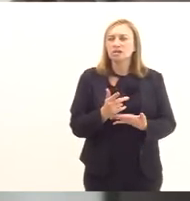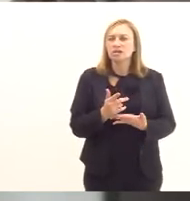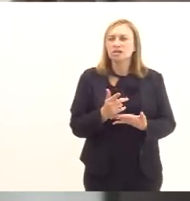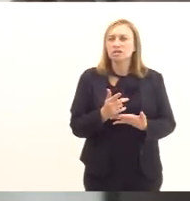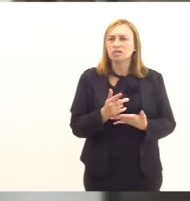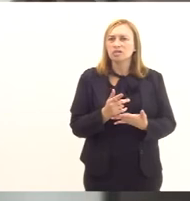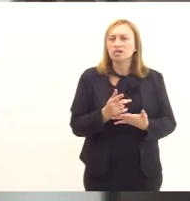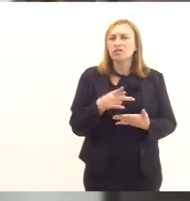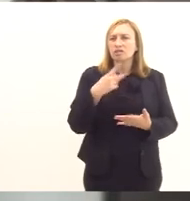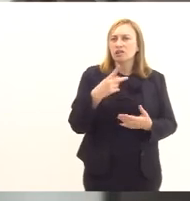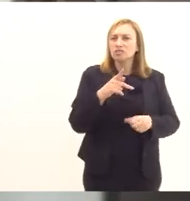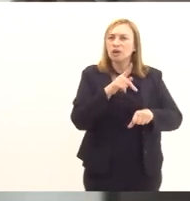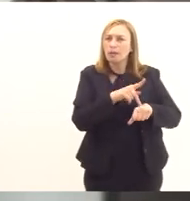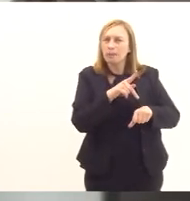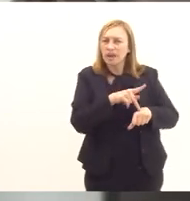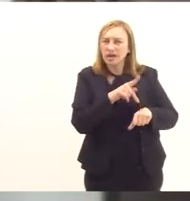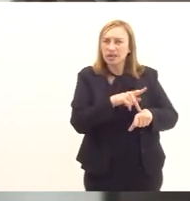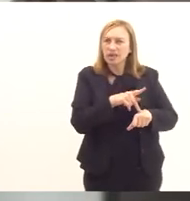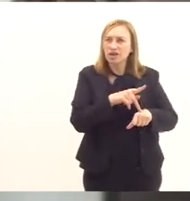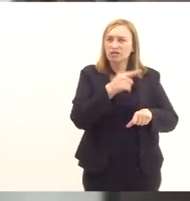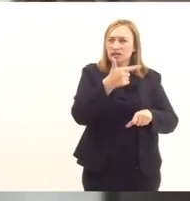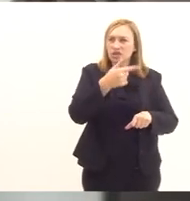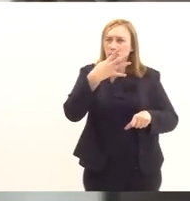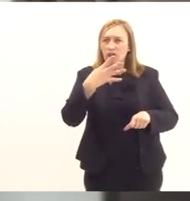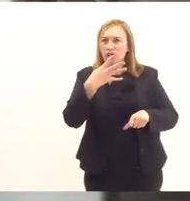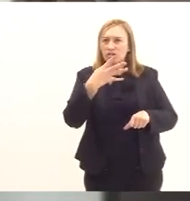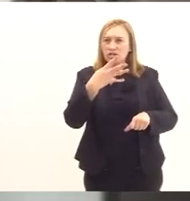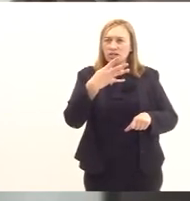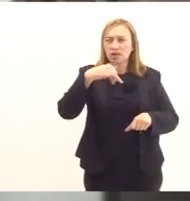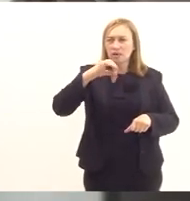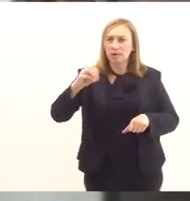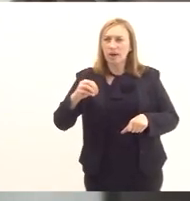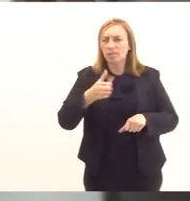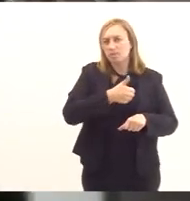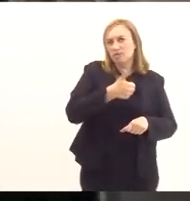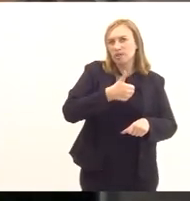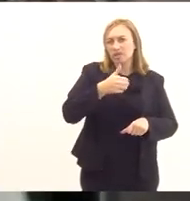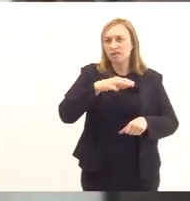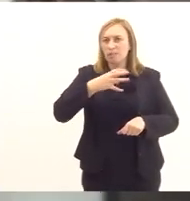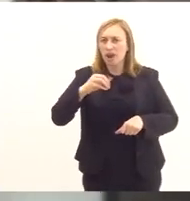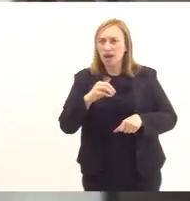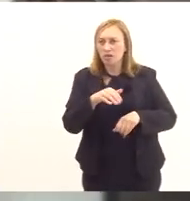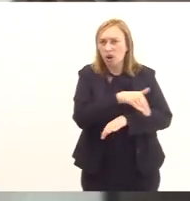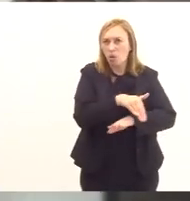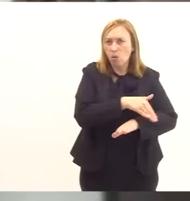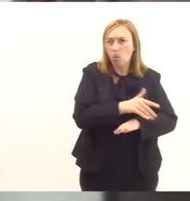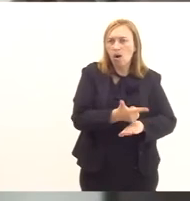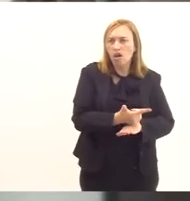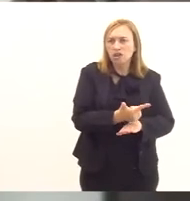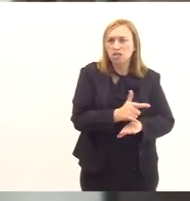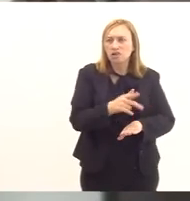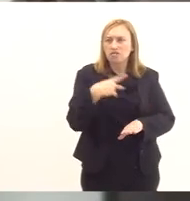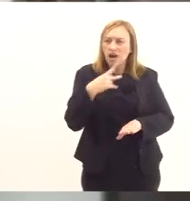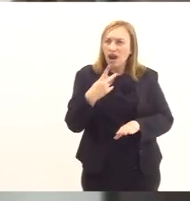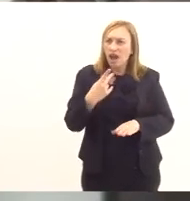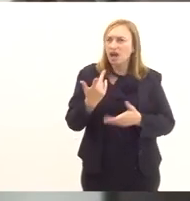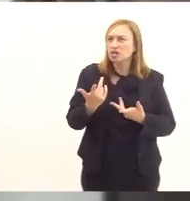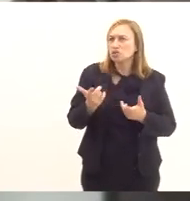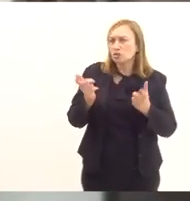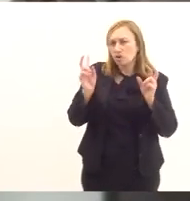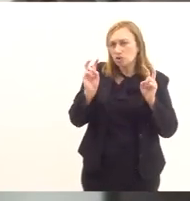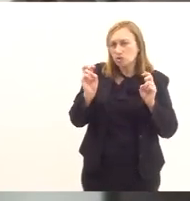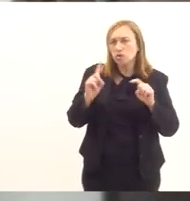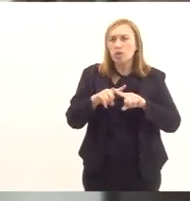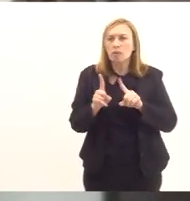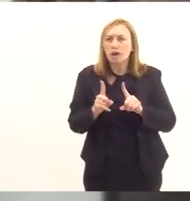pedra na 24 de Maio e na na Primeiro de Maio especial não chega melhorando a tratar pontualmente do Morro da oficina